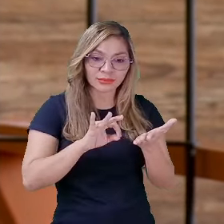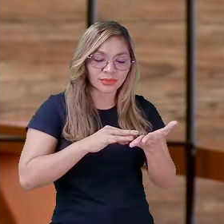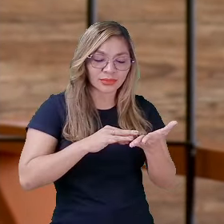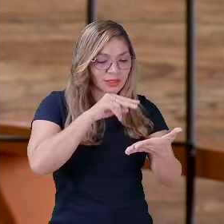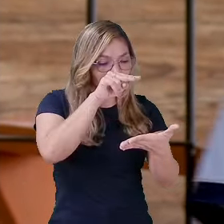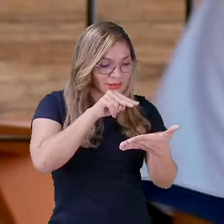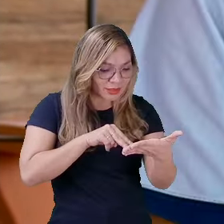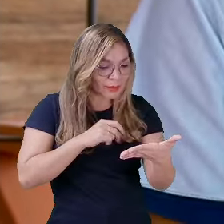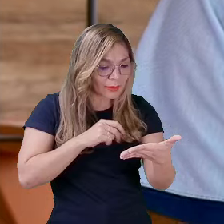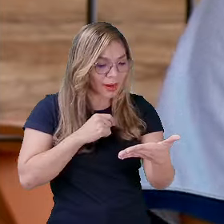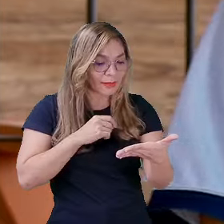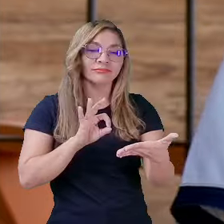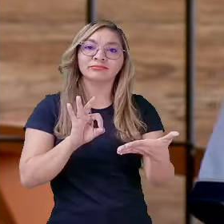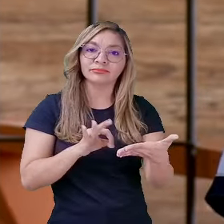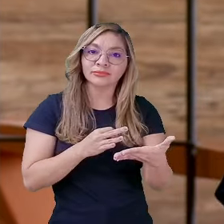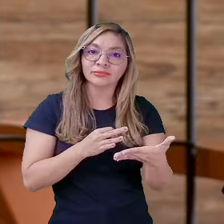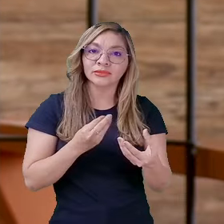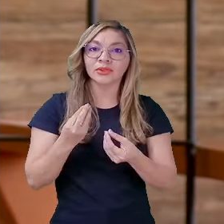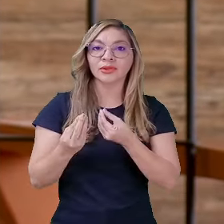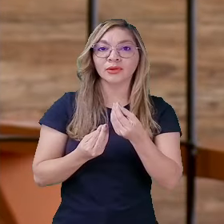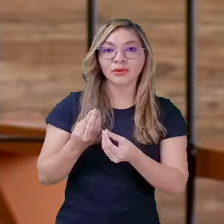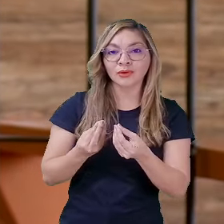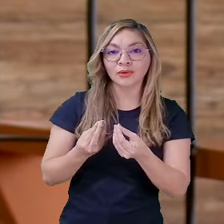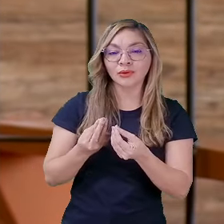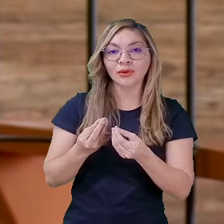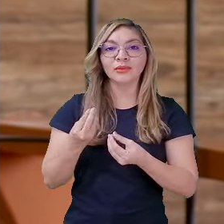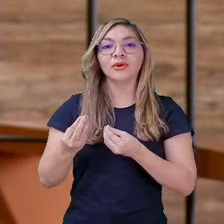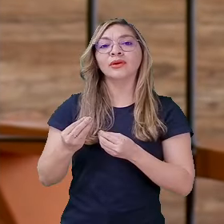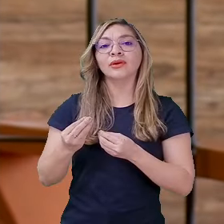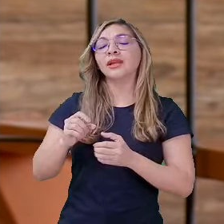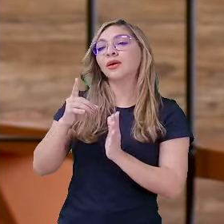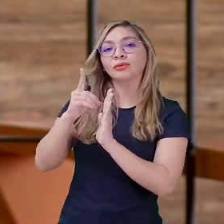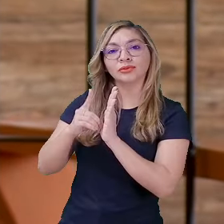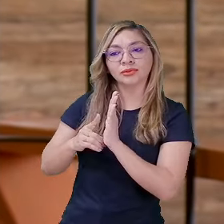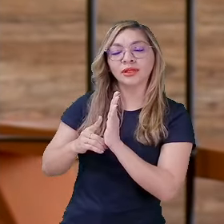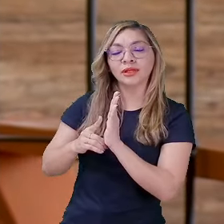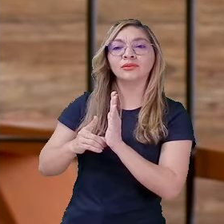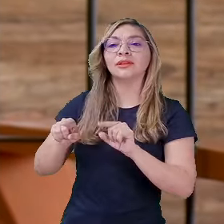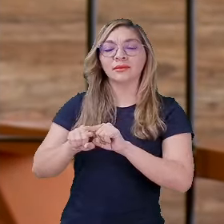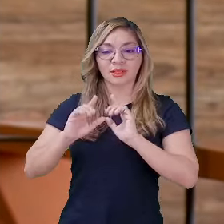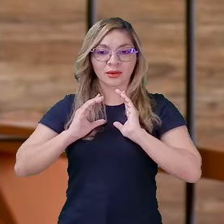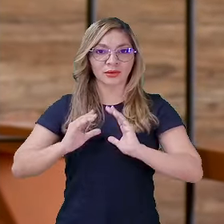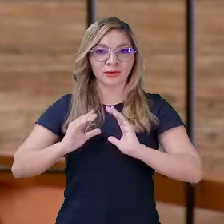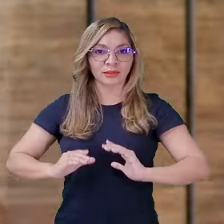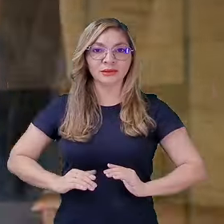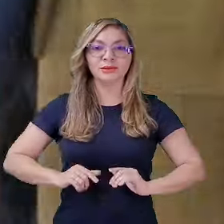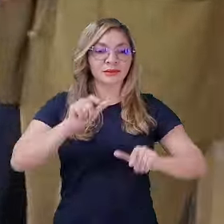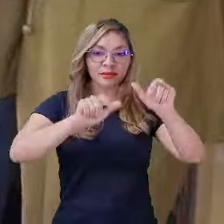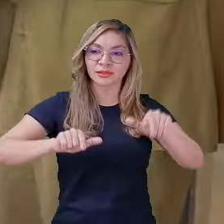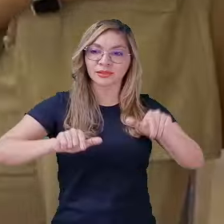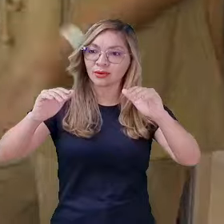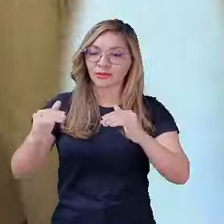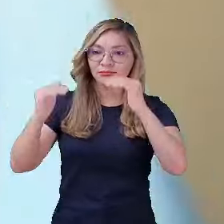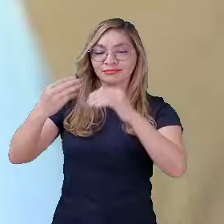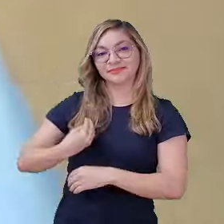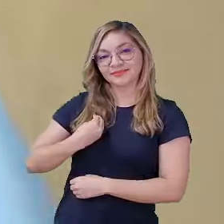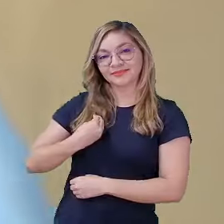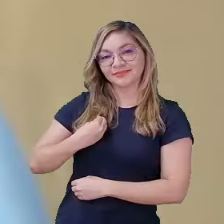segue assinado pelo presidente Federal e pela juíza de direito, coordenadora e pelas demais autoridades presentes.